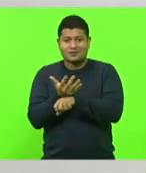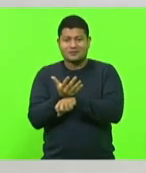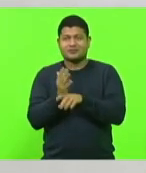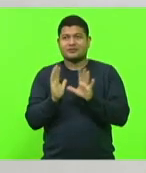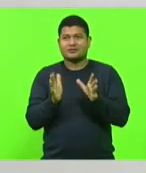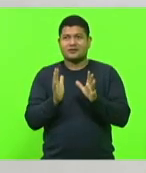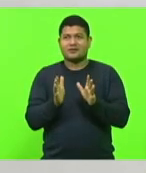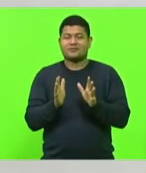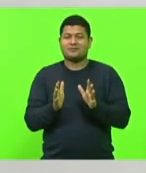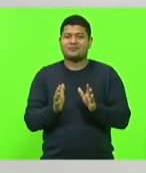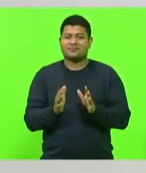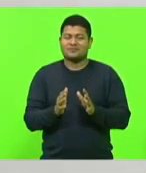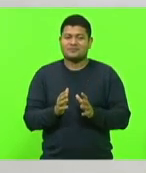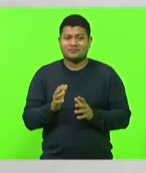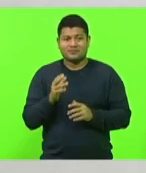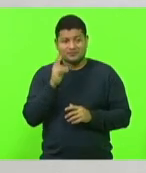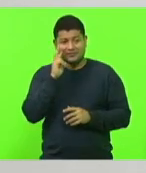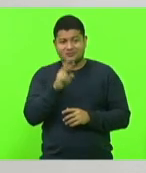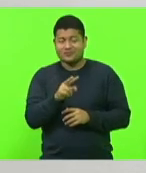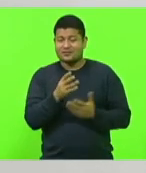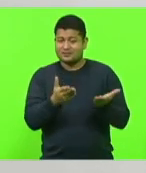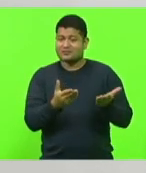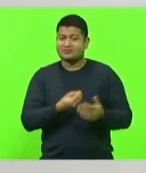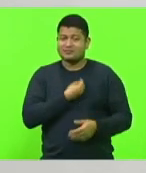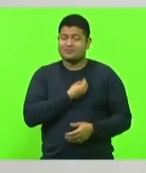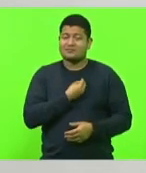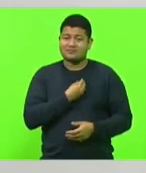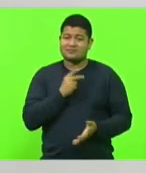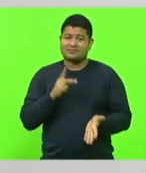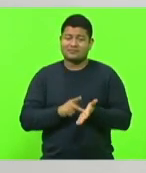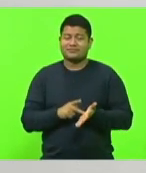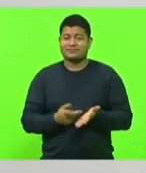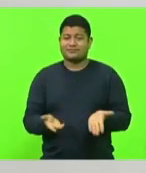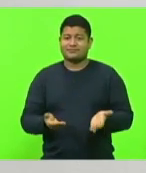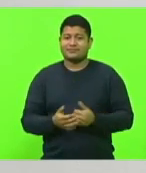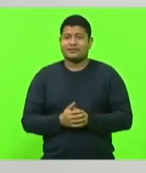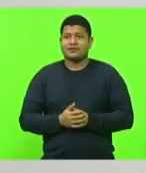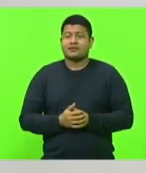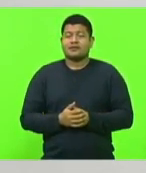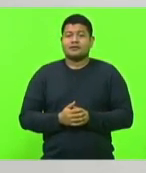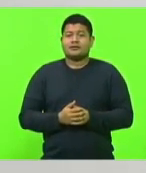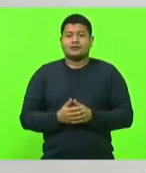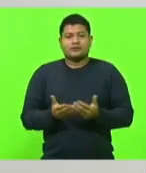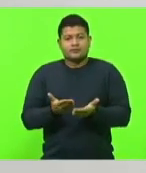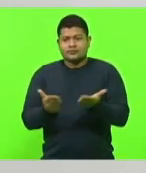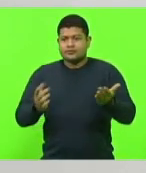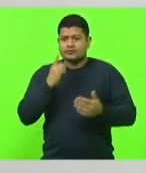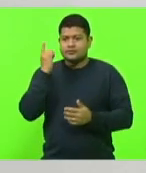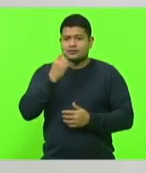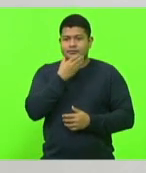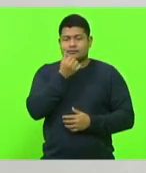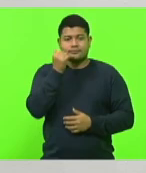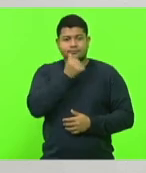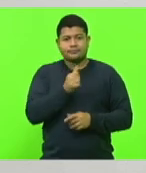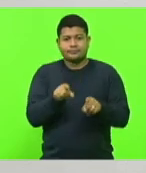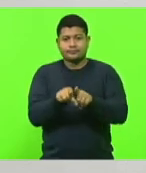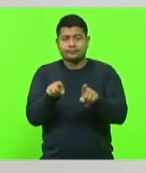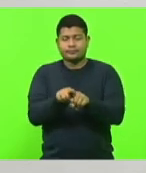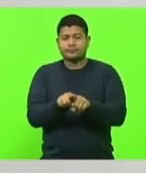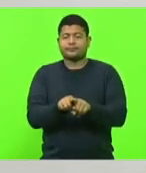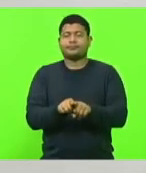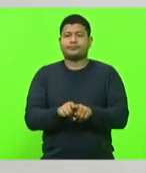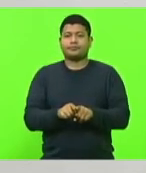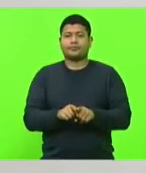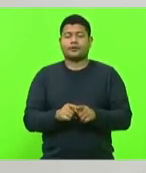já é o suficiente para dizer que está presente. Senhor presidente, senhores deputados, público que nos acompanham, eu trago dois assuntos hoje